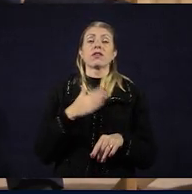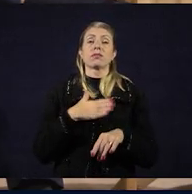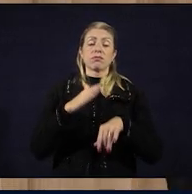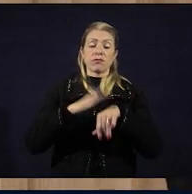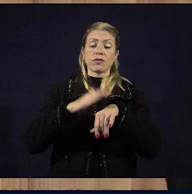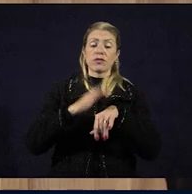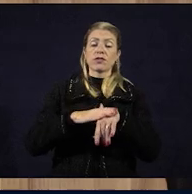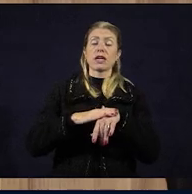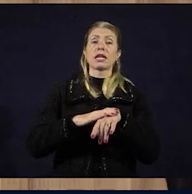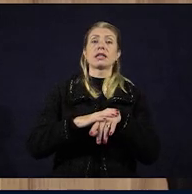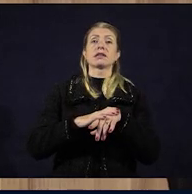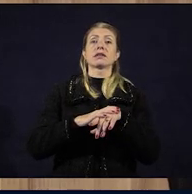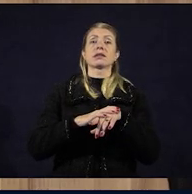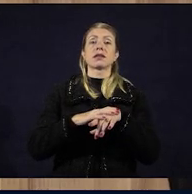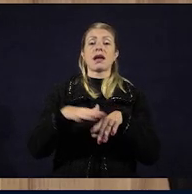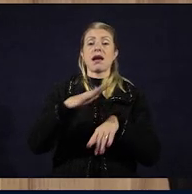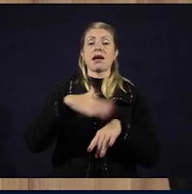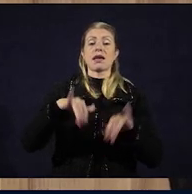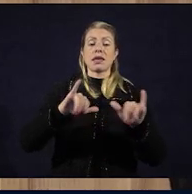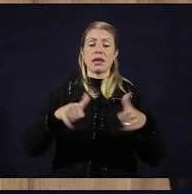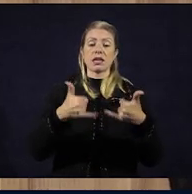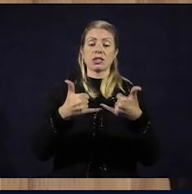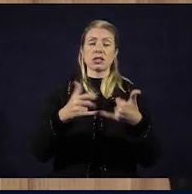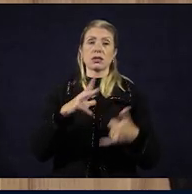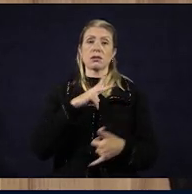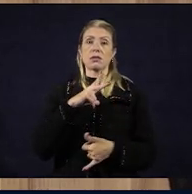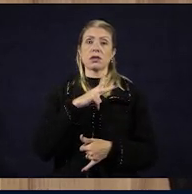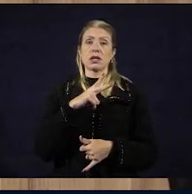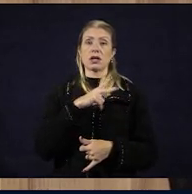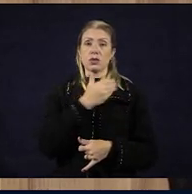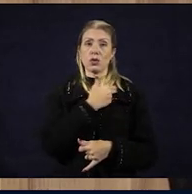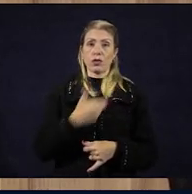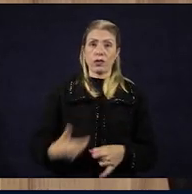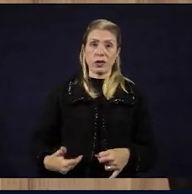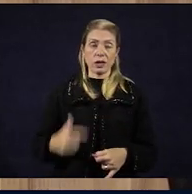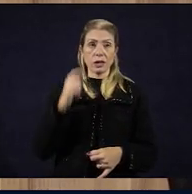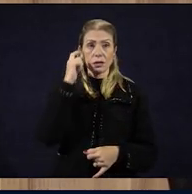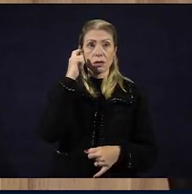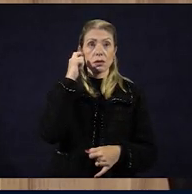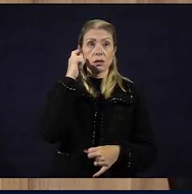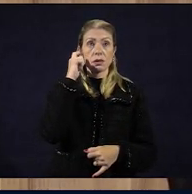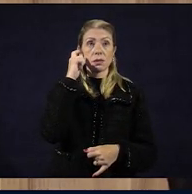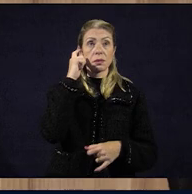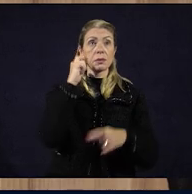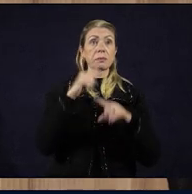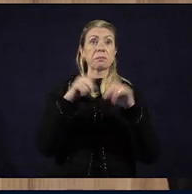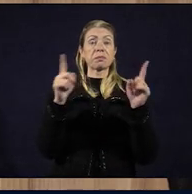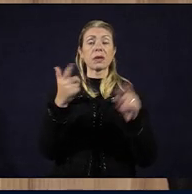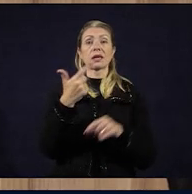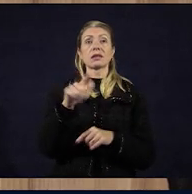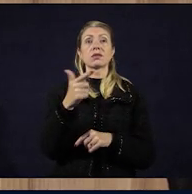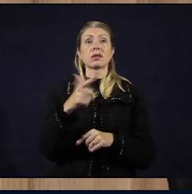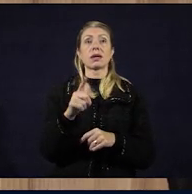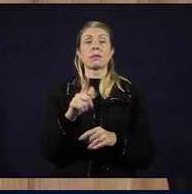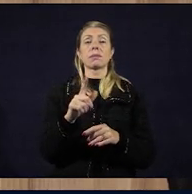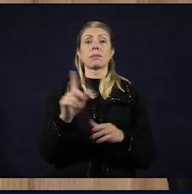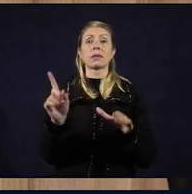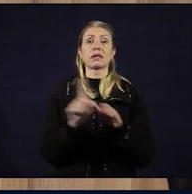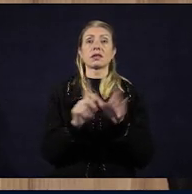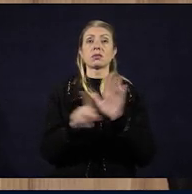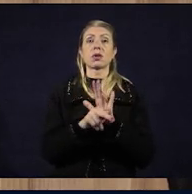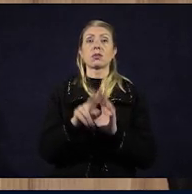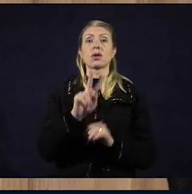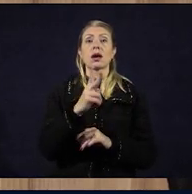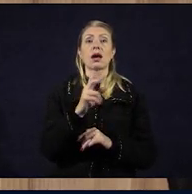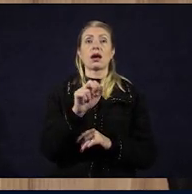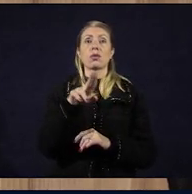de governo que dentro dessa rede privativa não está presente né a rede da Huawei que eles nem